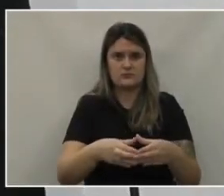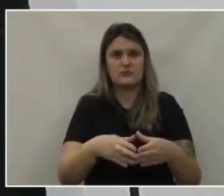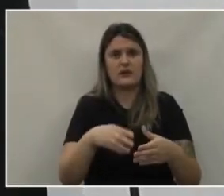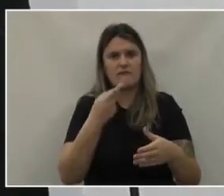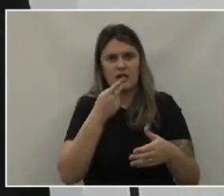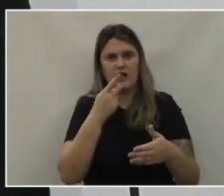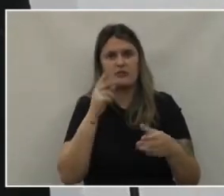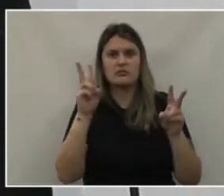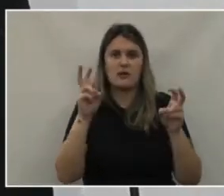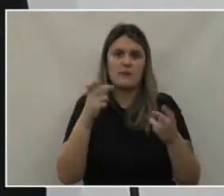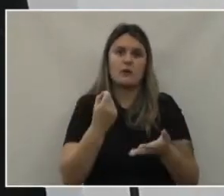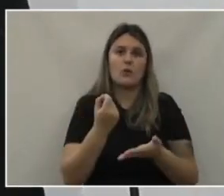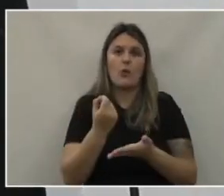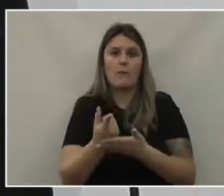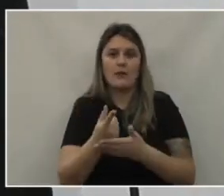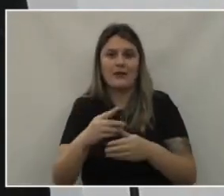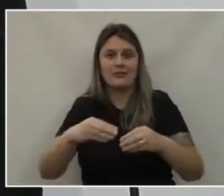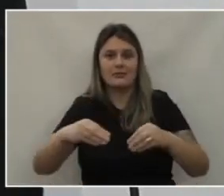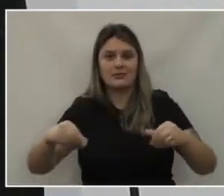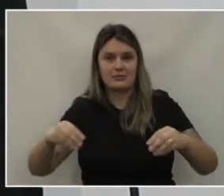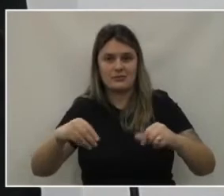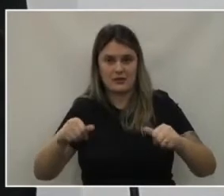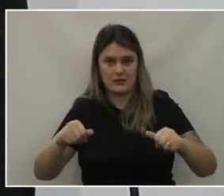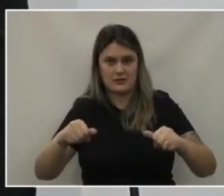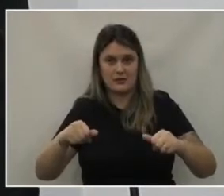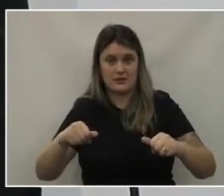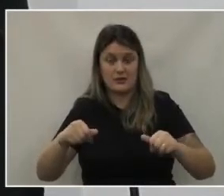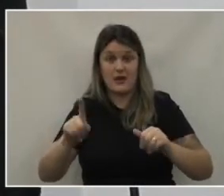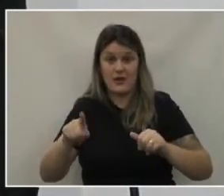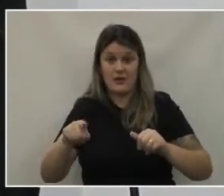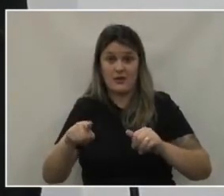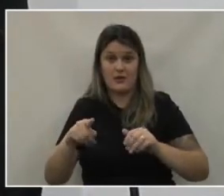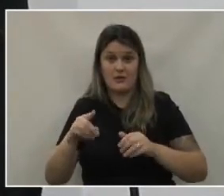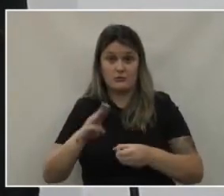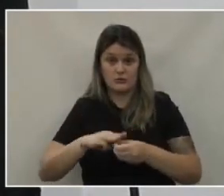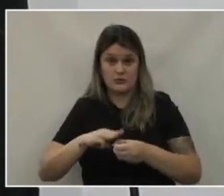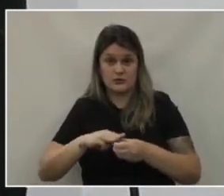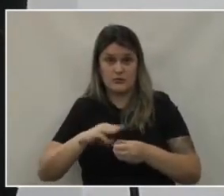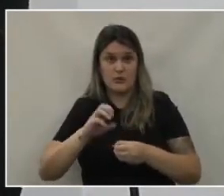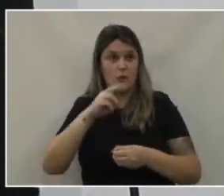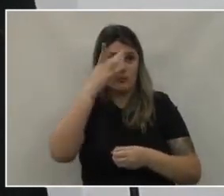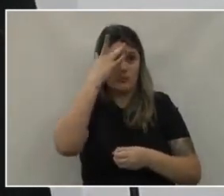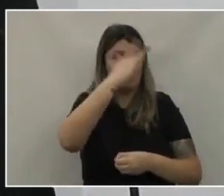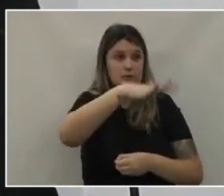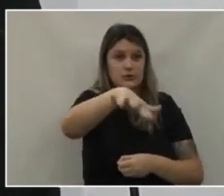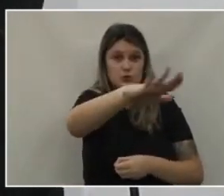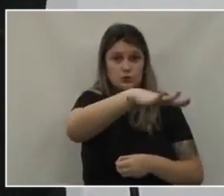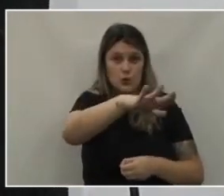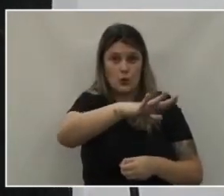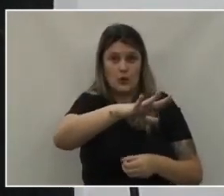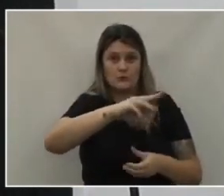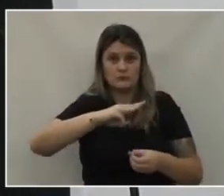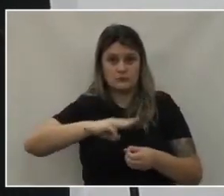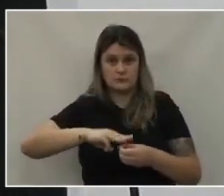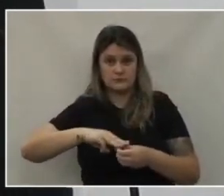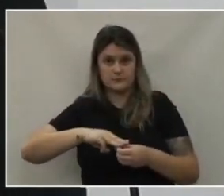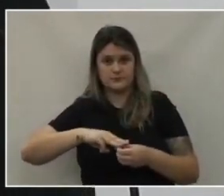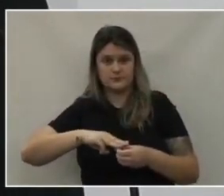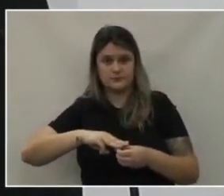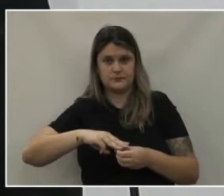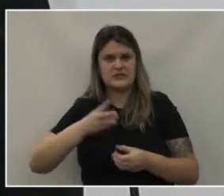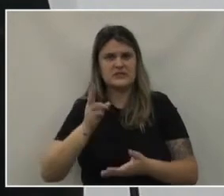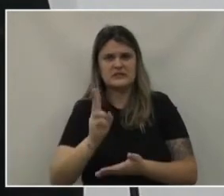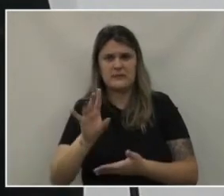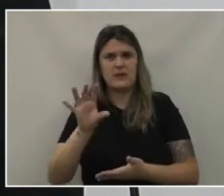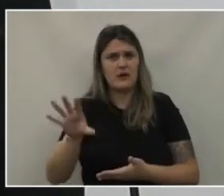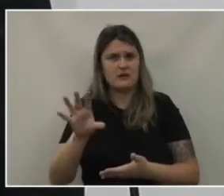comprar um pedaço de terra da municipalidade, ou melhor, dos munícipes para a municipalidade, ele vem desta